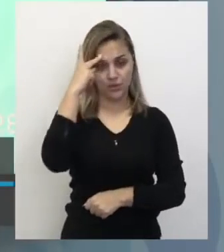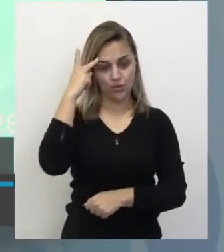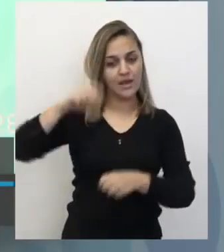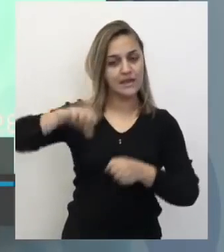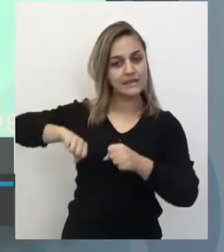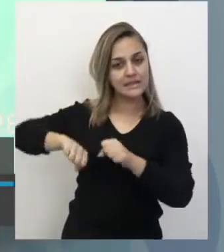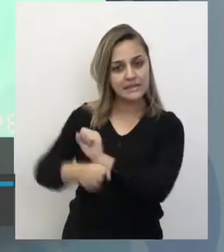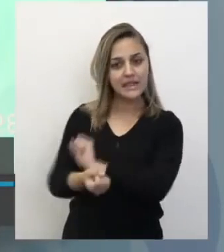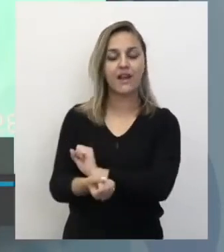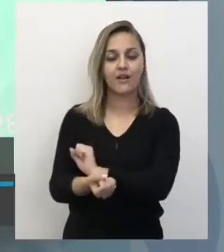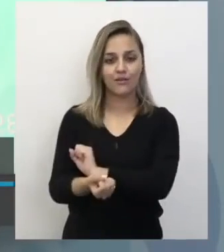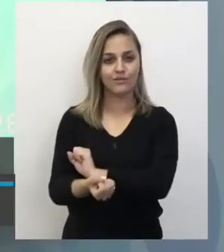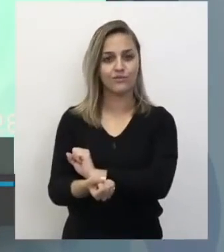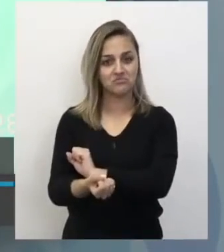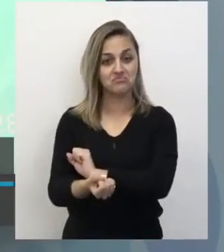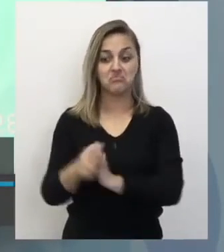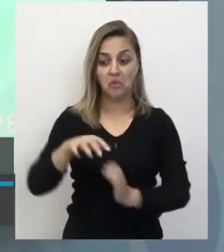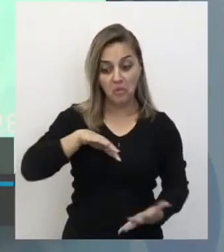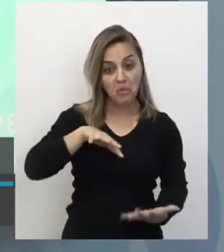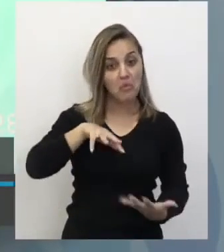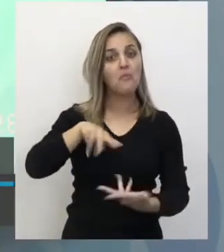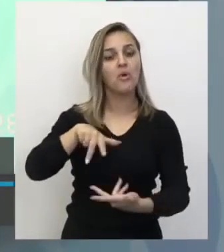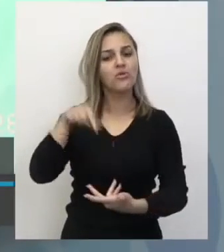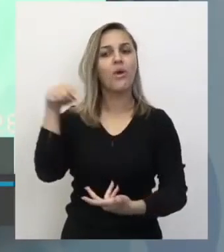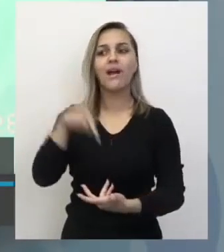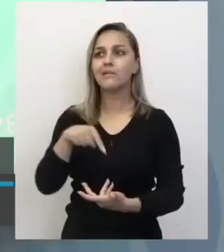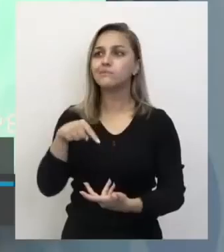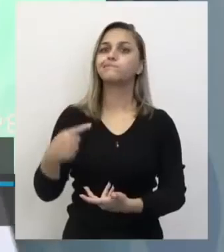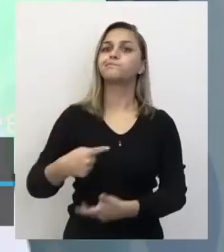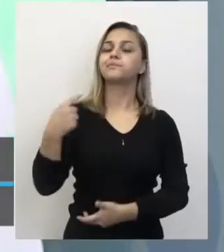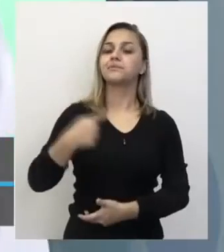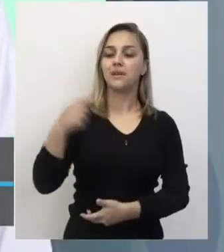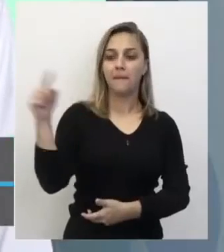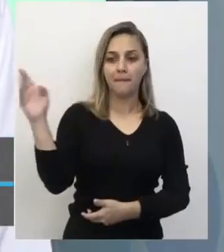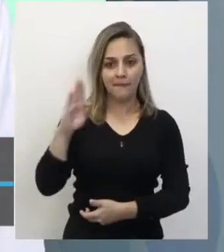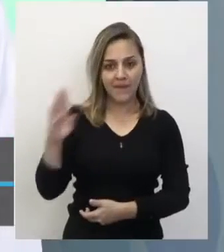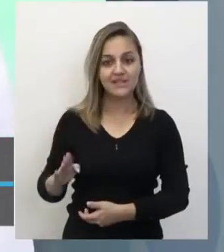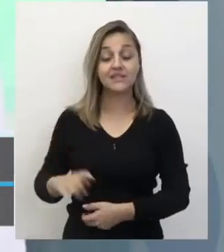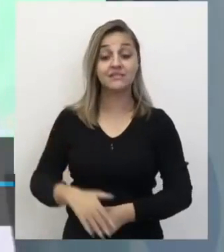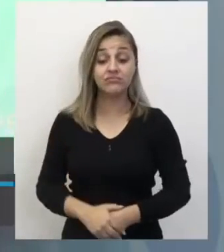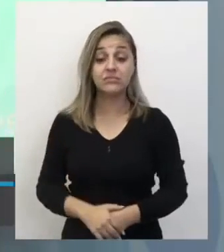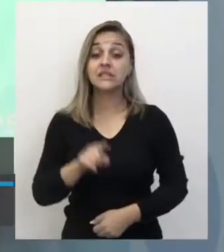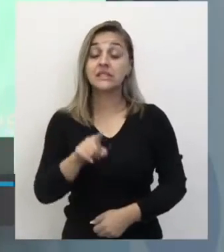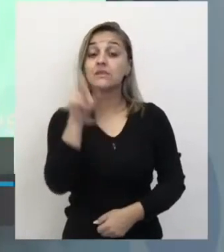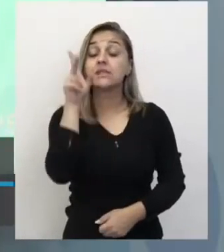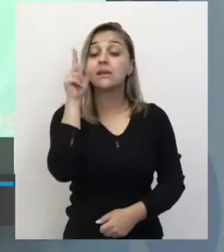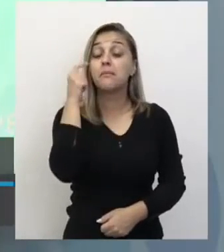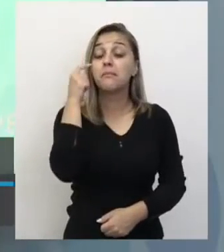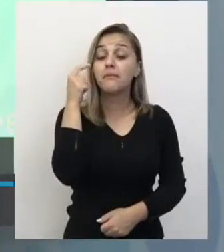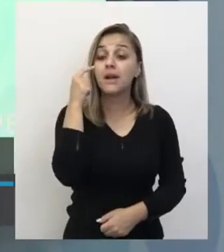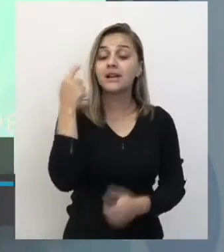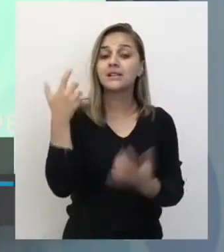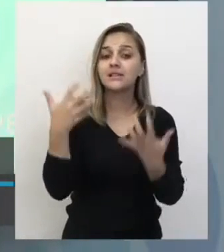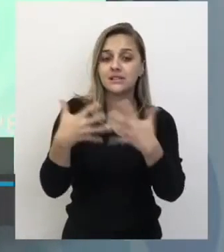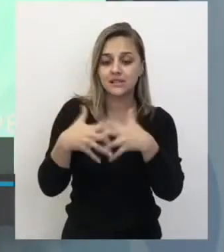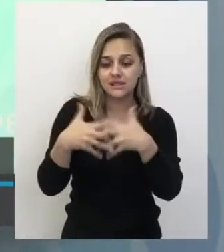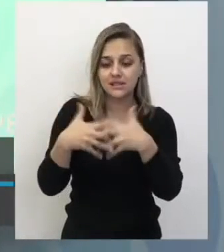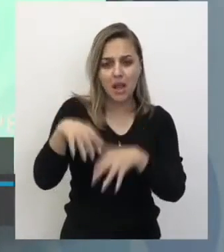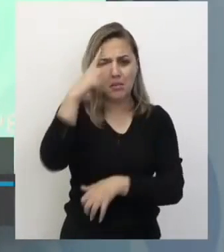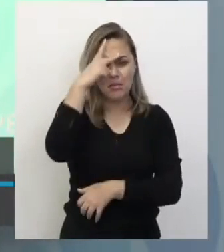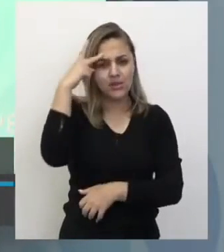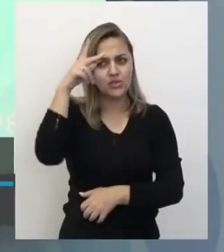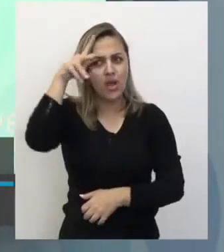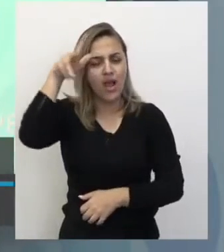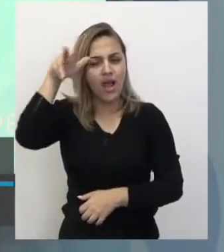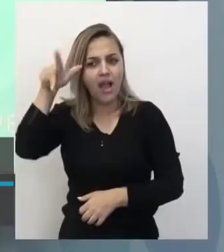do mundo, de toda a história, né? Então, se você pegar assim, só isso, pensar das pessoas que vieram da África para